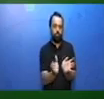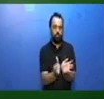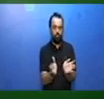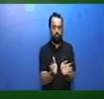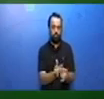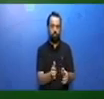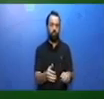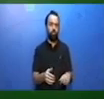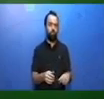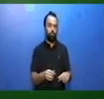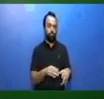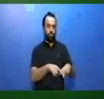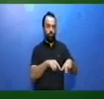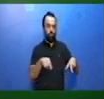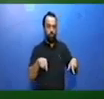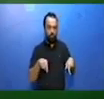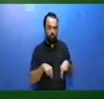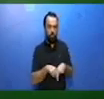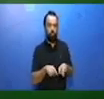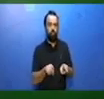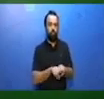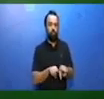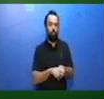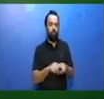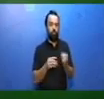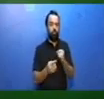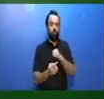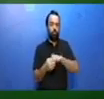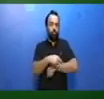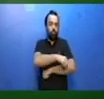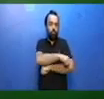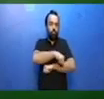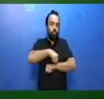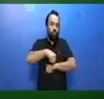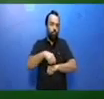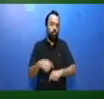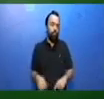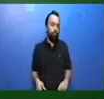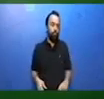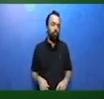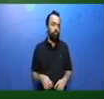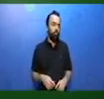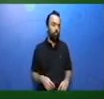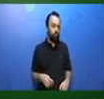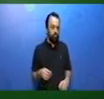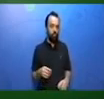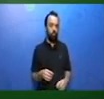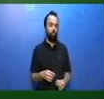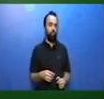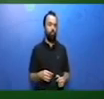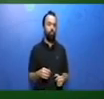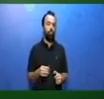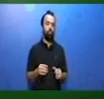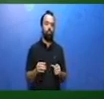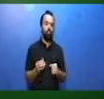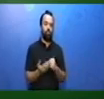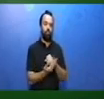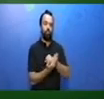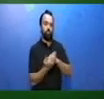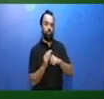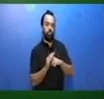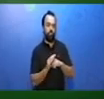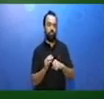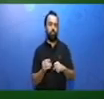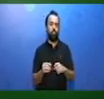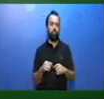nosso país é dividida em vários bairros. Assim como as ruas, os bairros podem mudar com o tempo. E